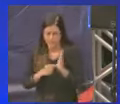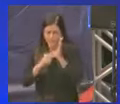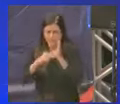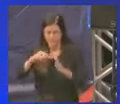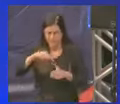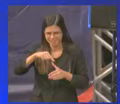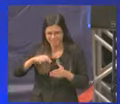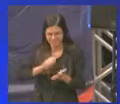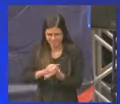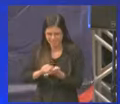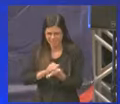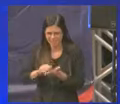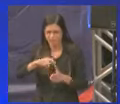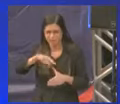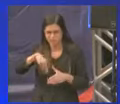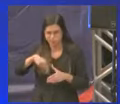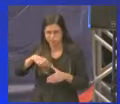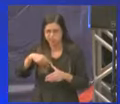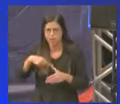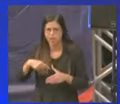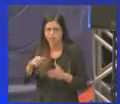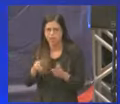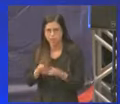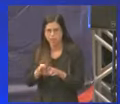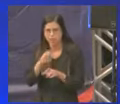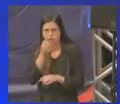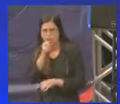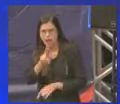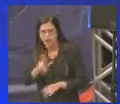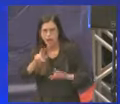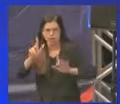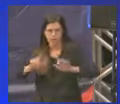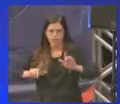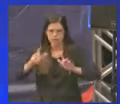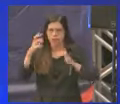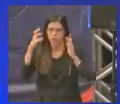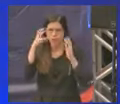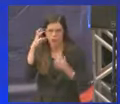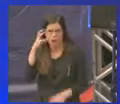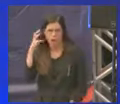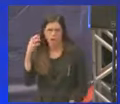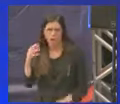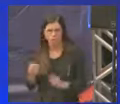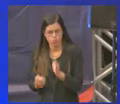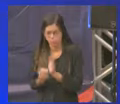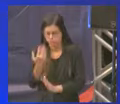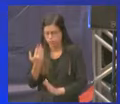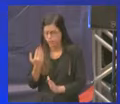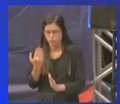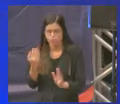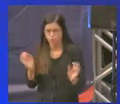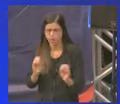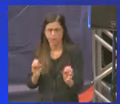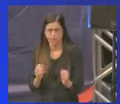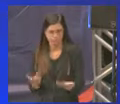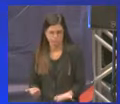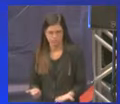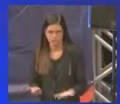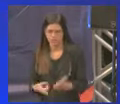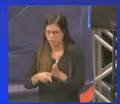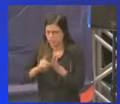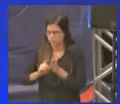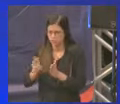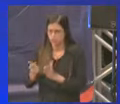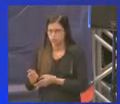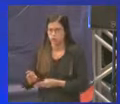também ar-condicionado, a televisão, o rádio, os mercados surgiram do zero. Eles simplesmente não existiam. Mesma